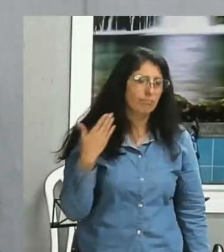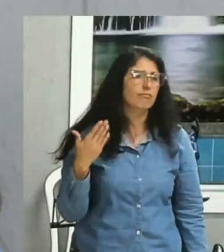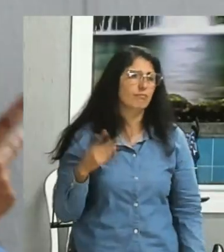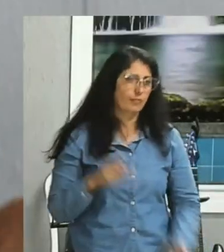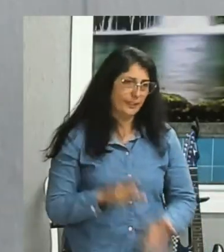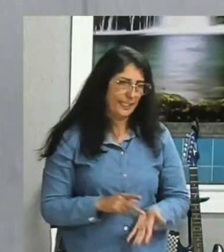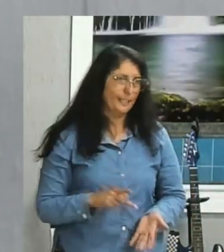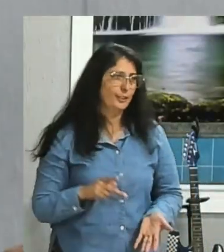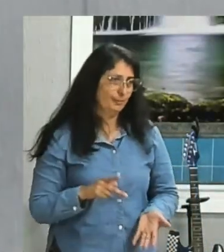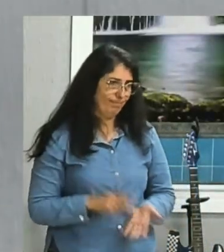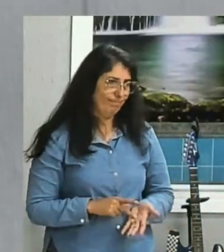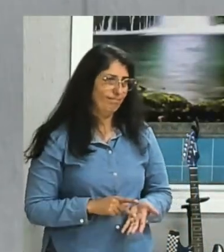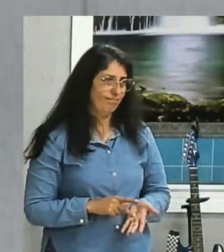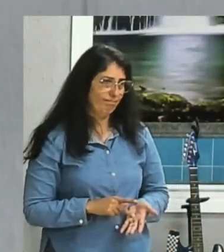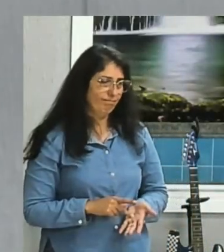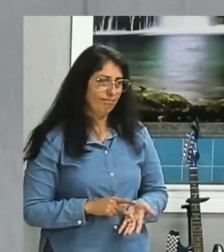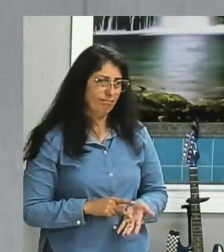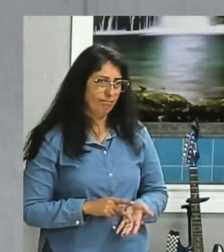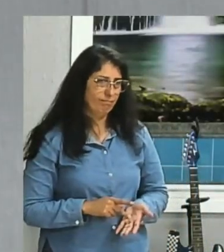Entende, irmãos?